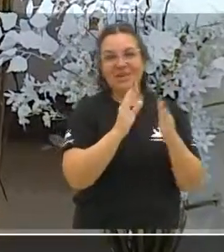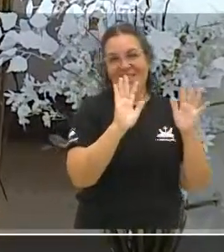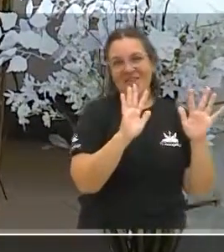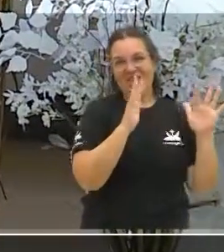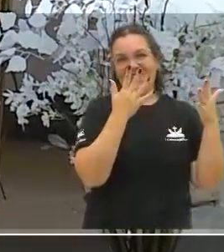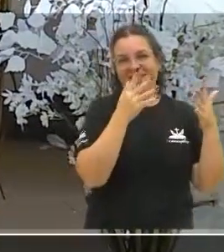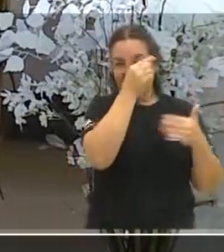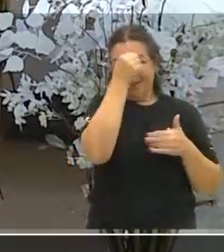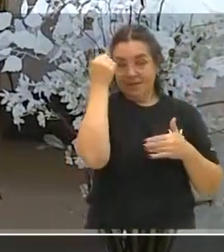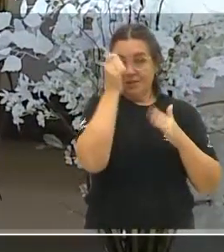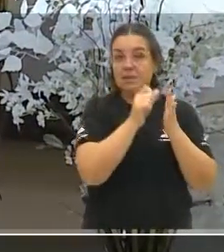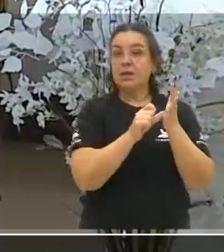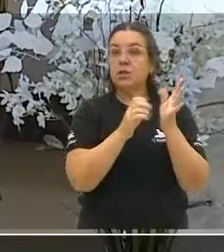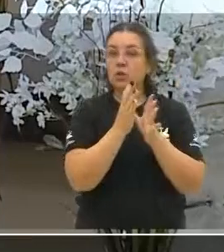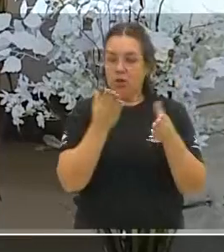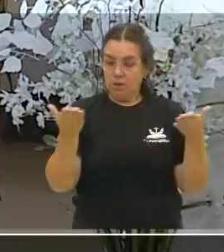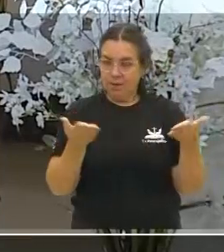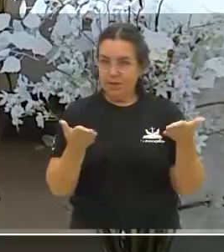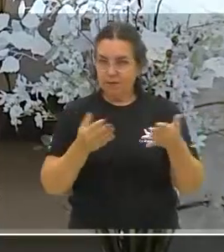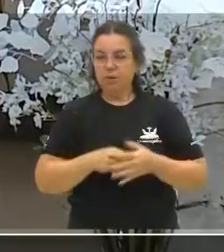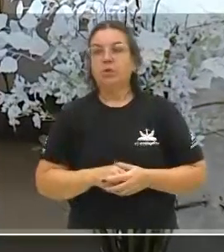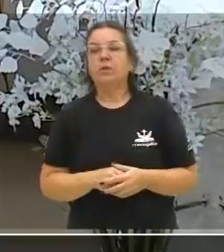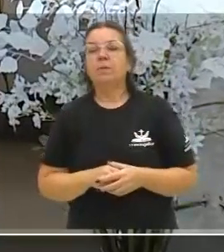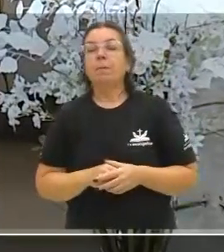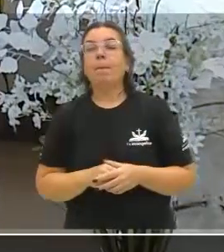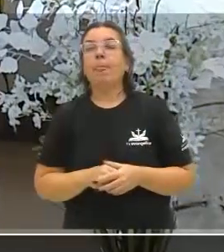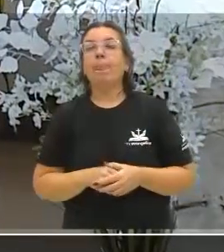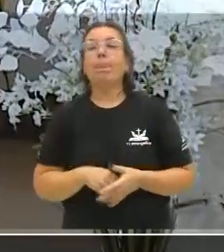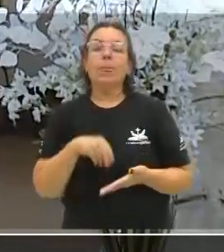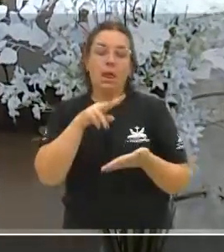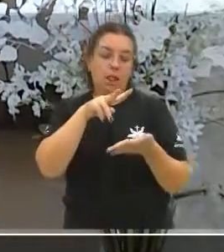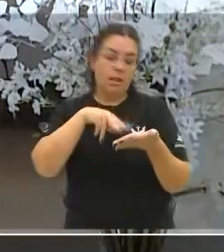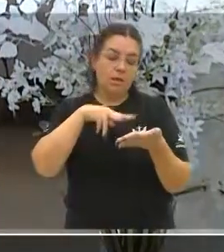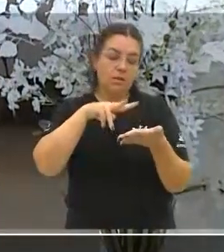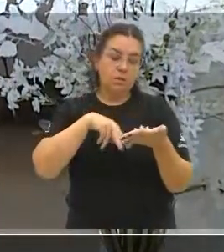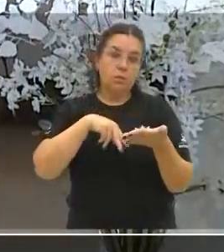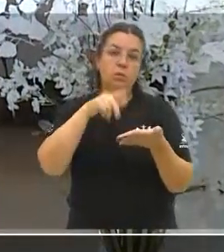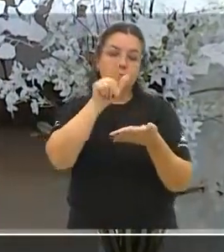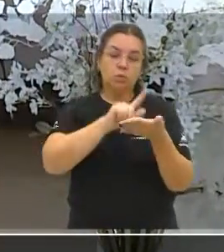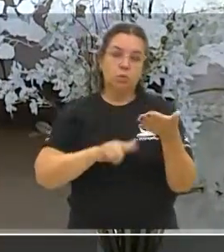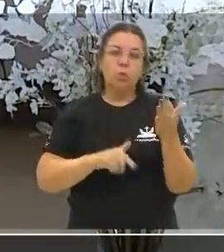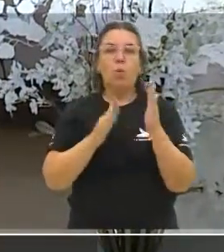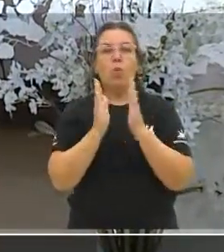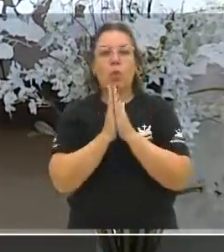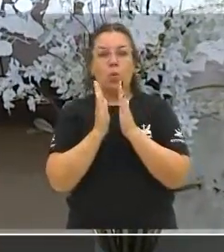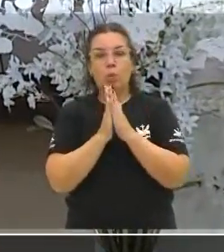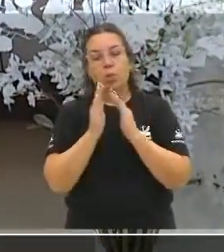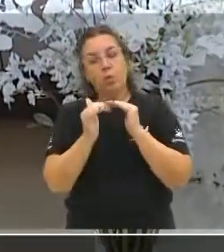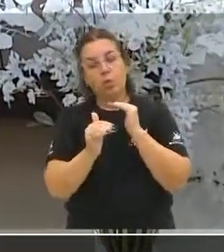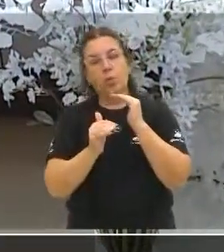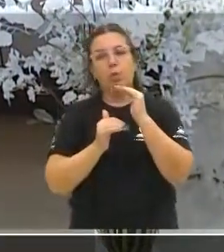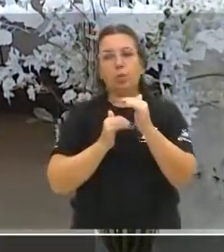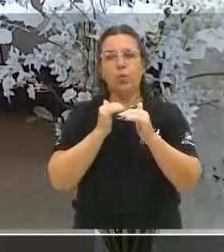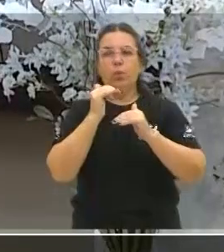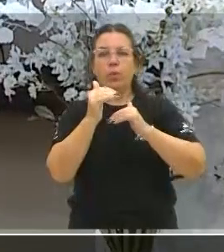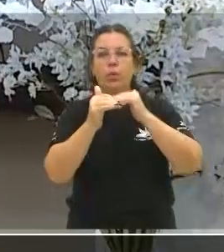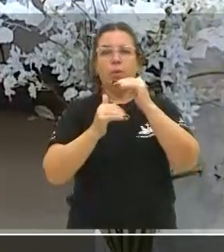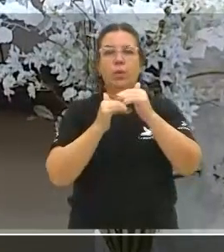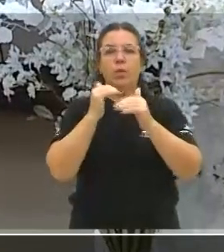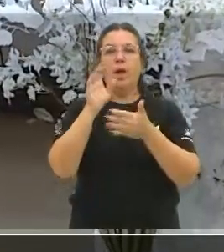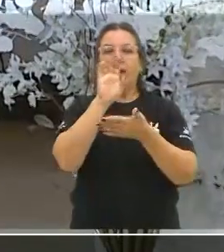festa. Nós estamos numa leitura sequencial, orante neste ano, do Evangelho